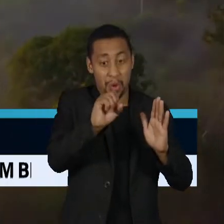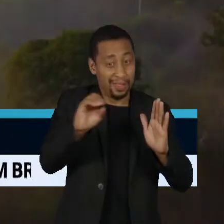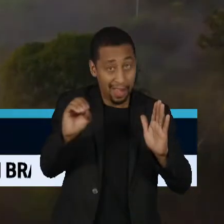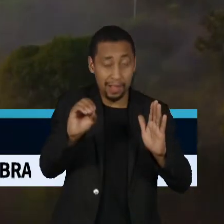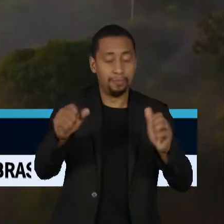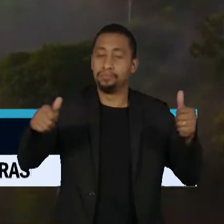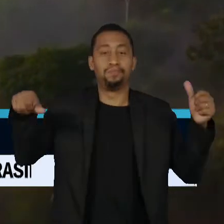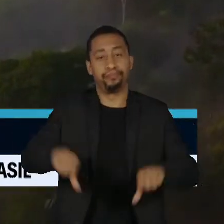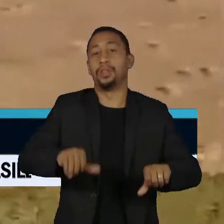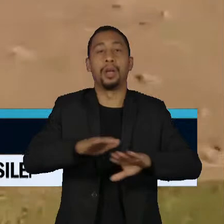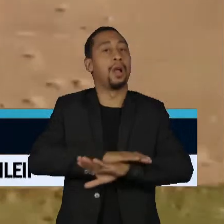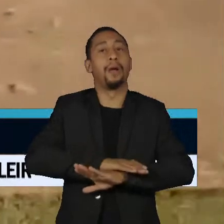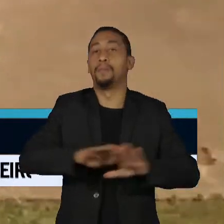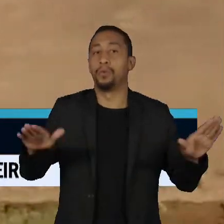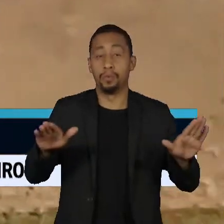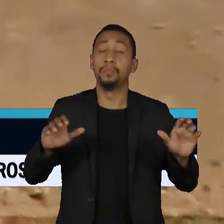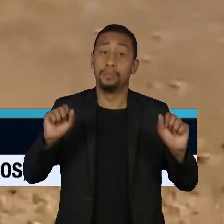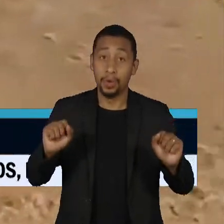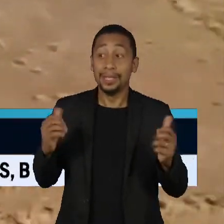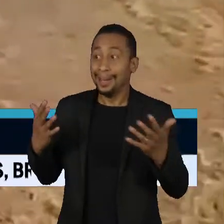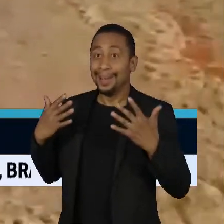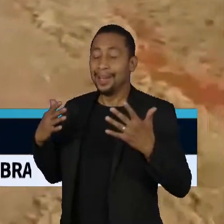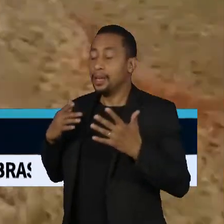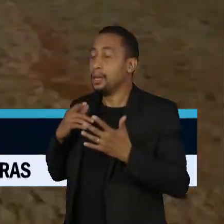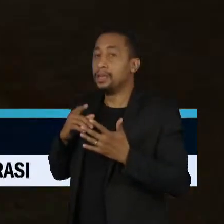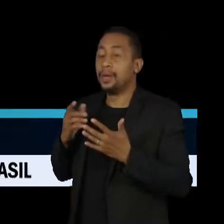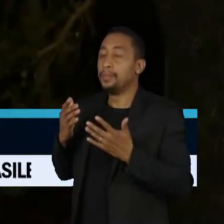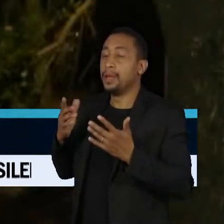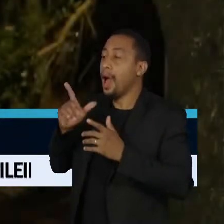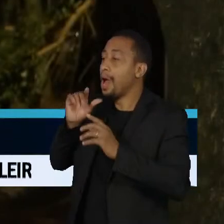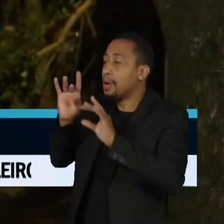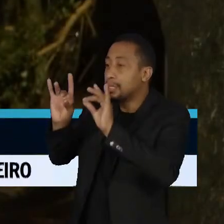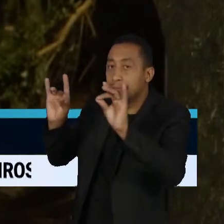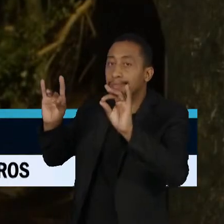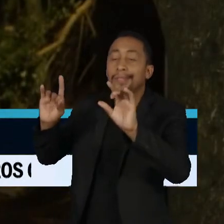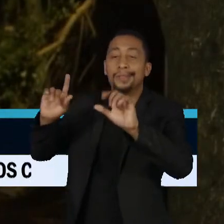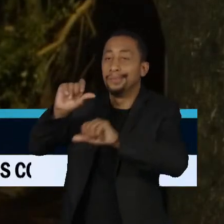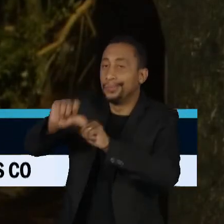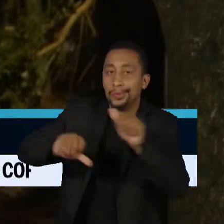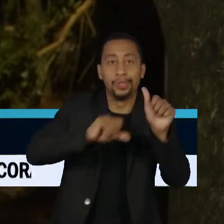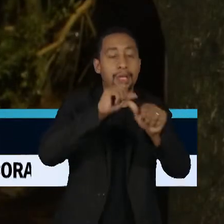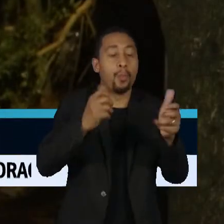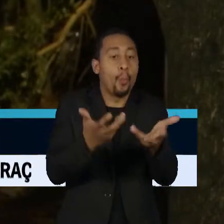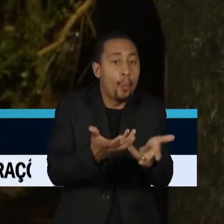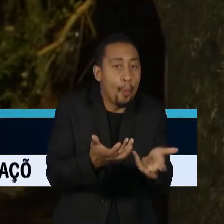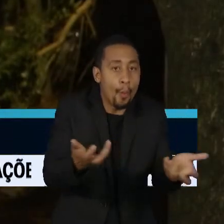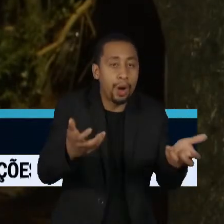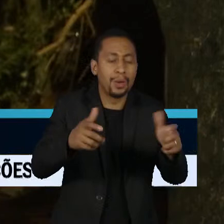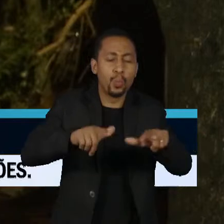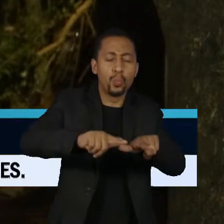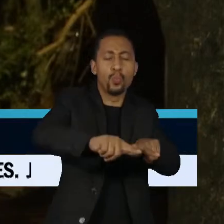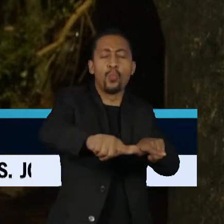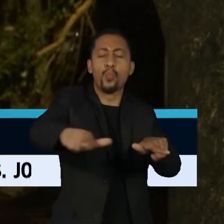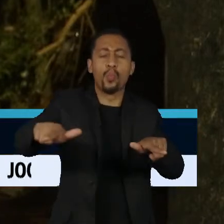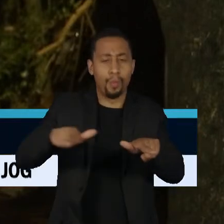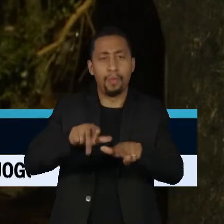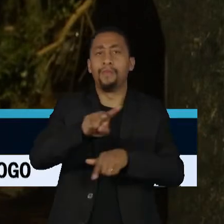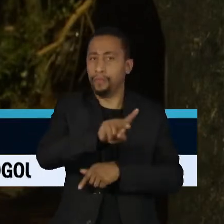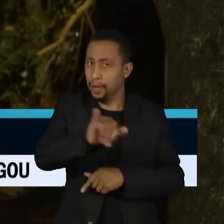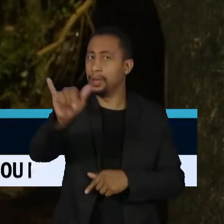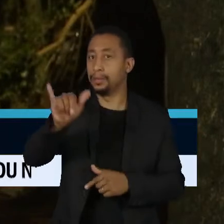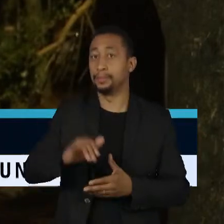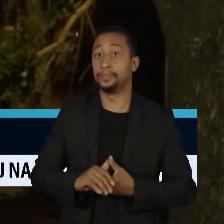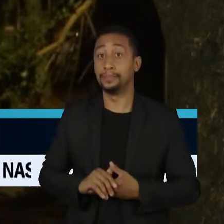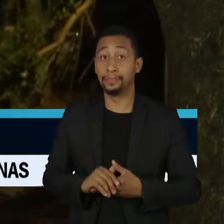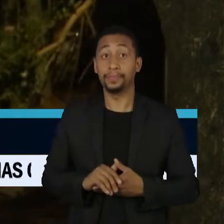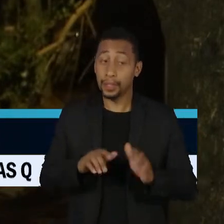ser fechada e úmida para se tornar seca e aberta. O colapso dos ecossistemas seria capaz de alterar condições